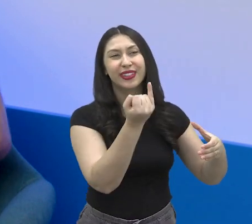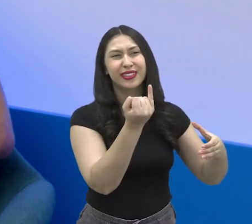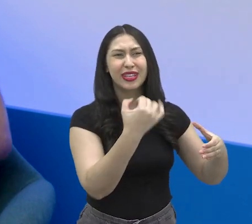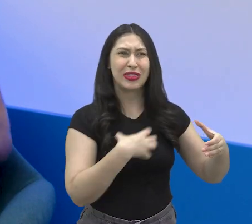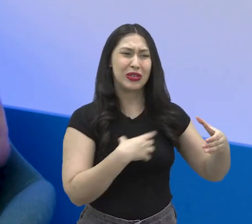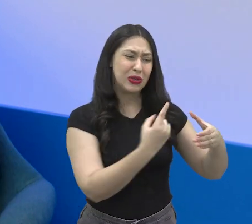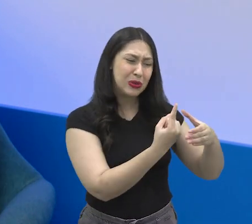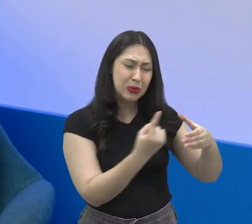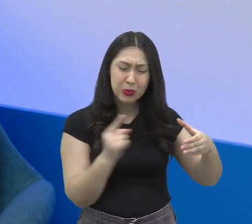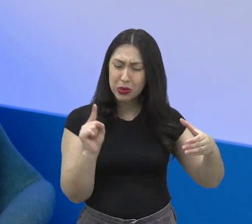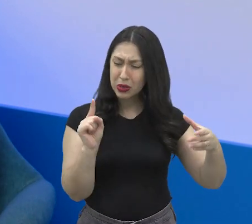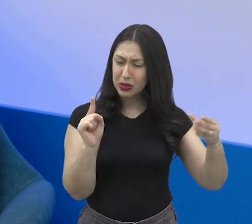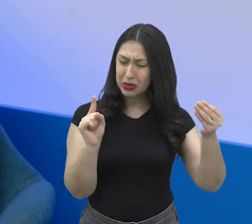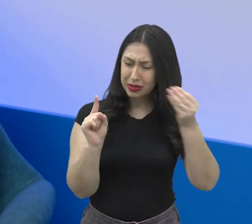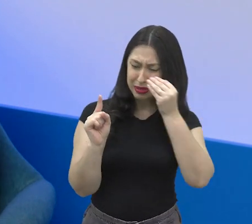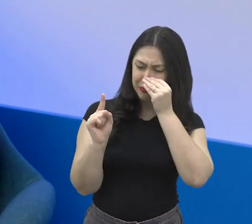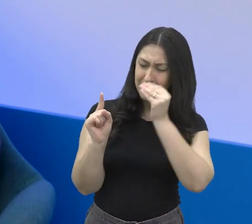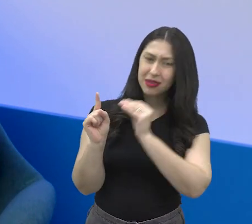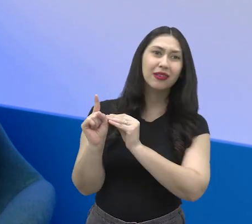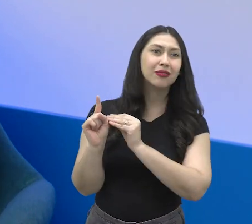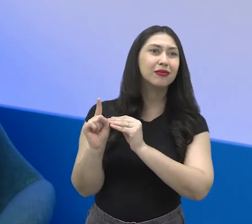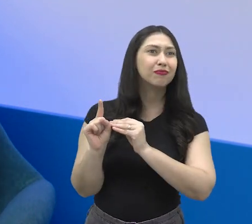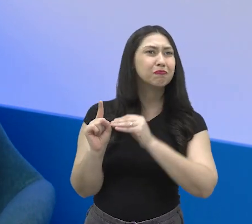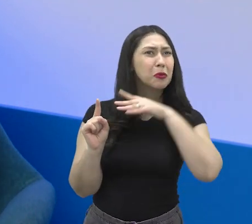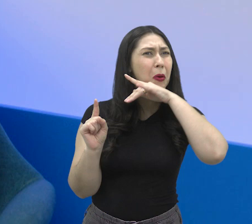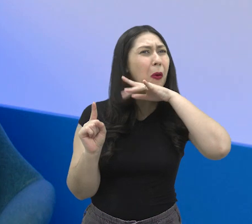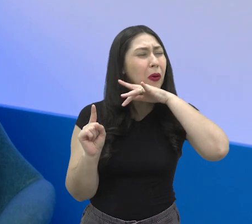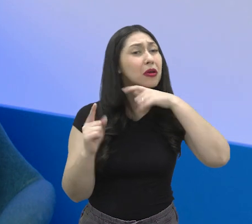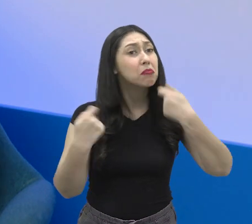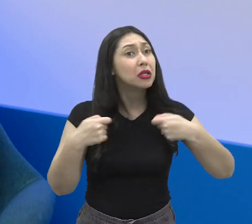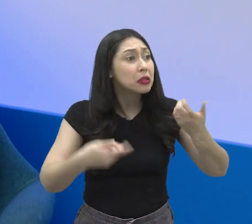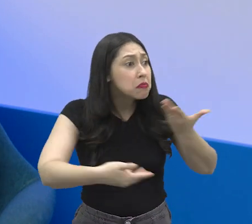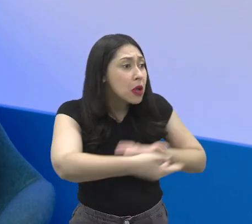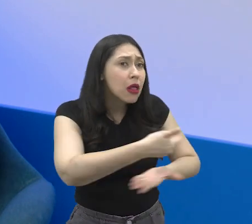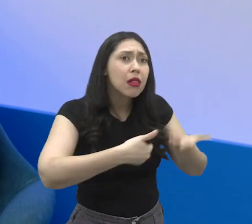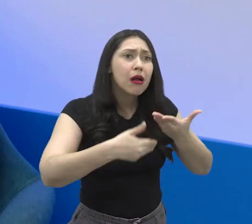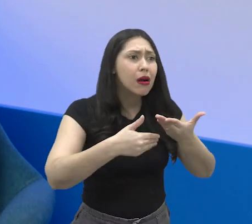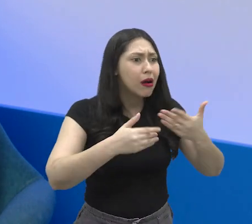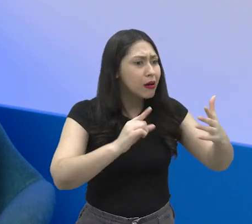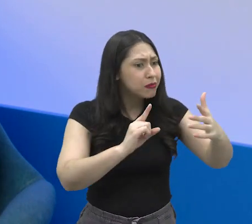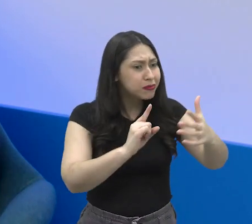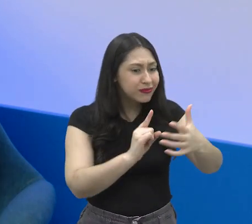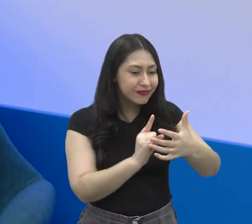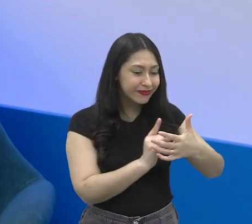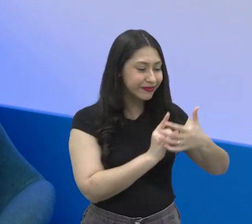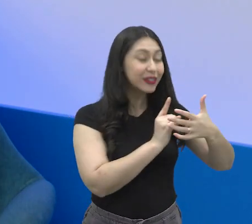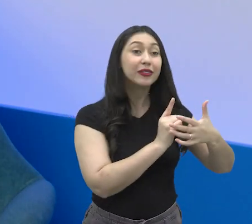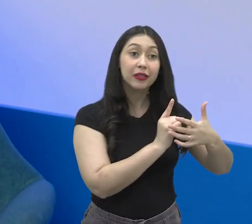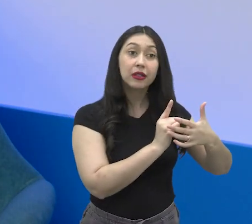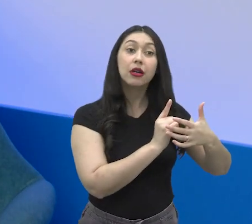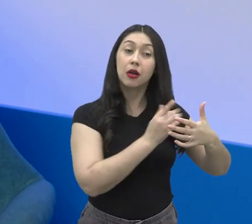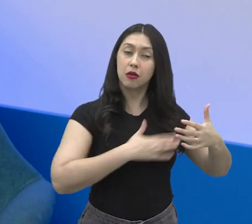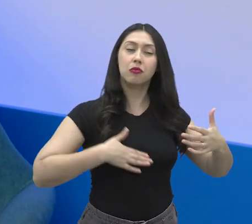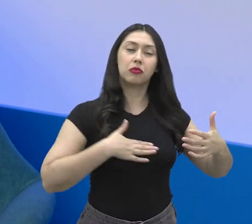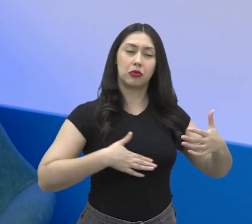ruim você se sentir excluído. Você precisa conviver, você precisa de acolhimento, você precisa fazer parte de um grupo, com